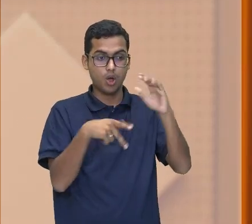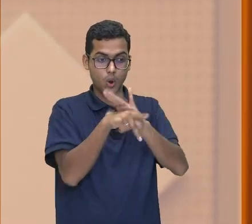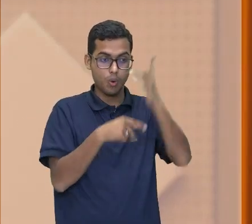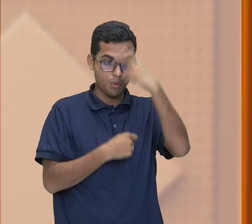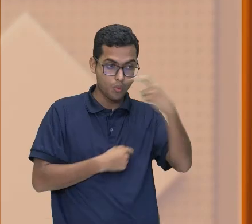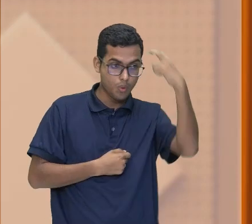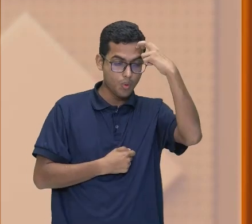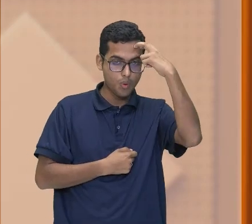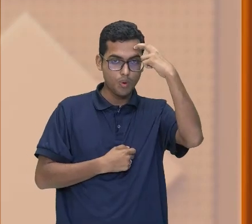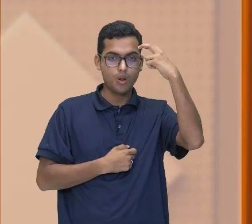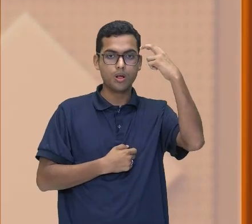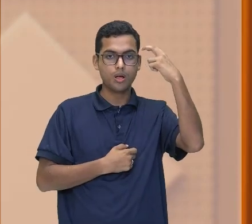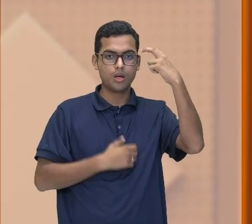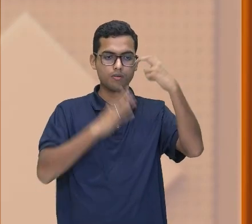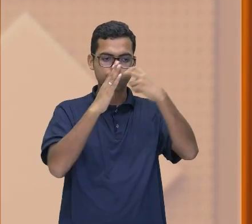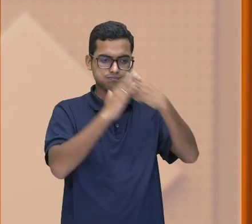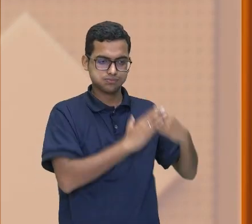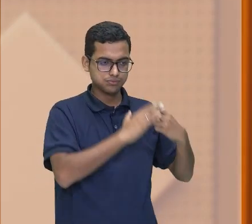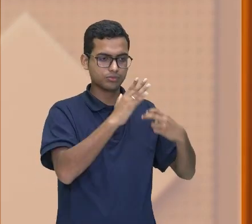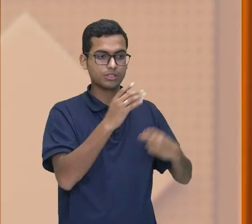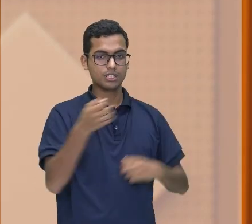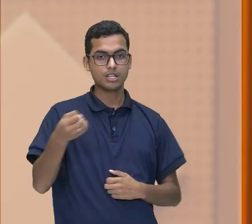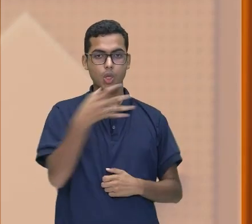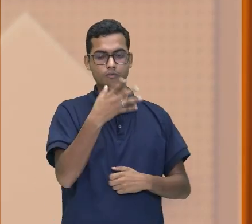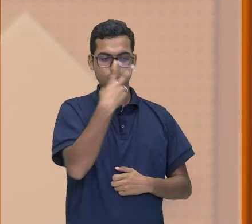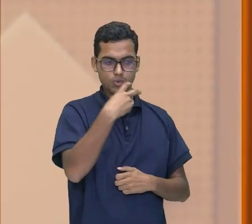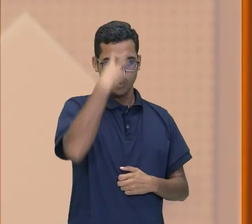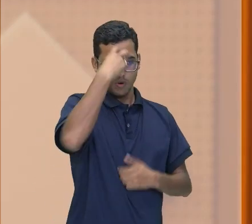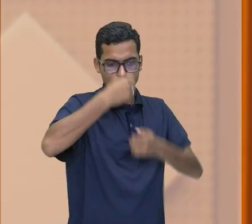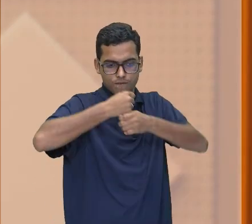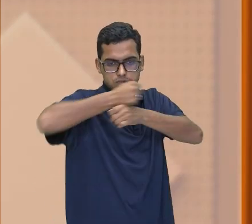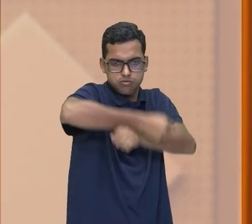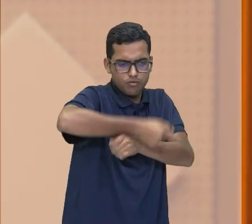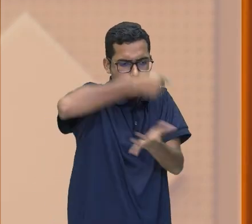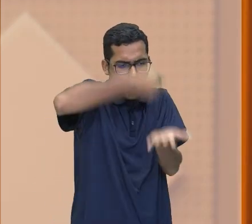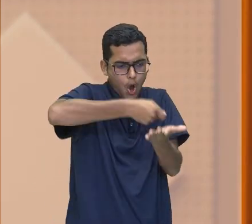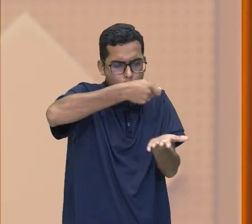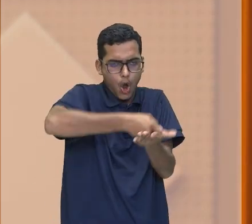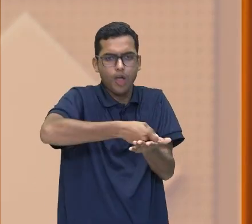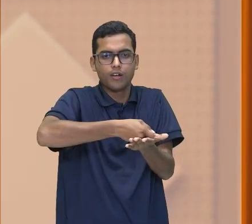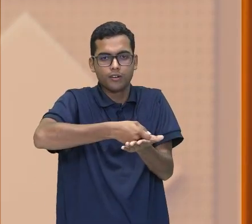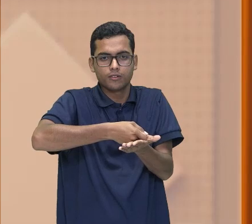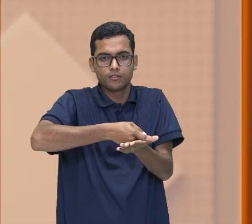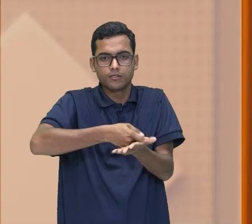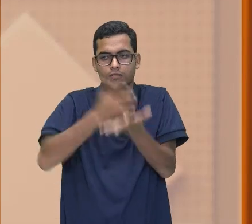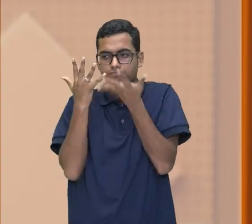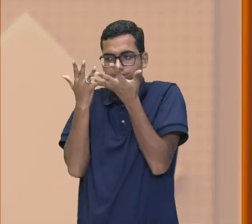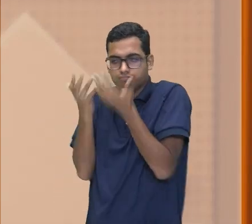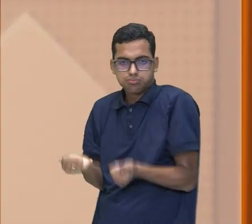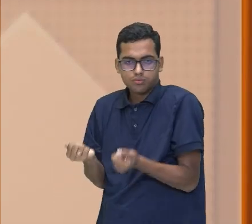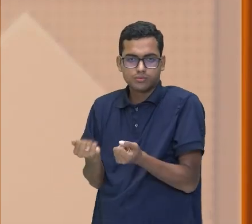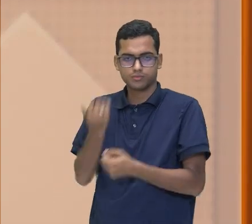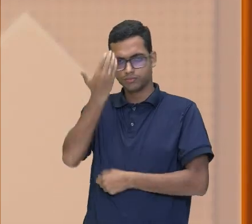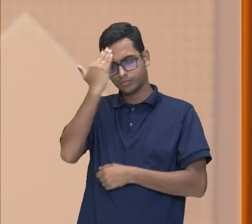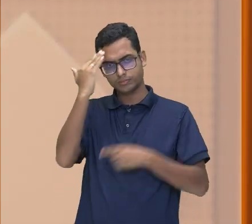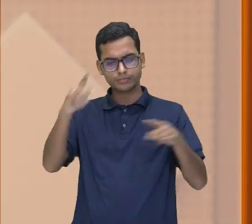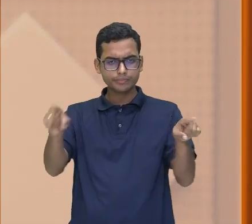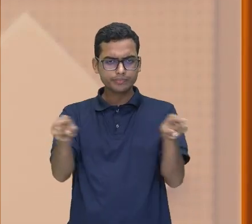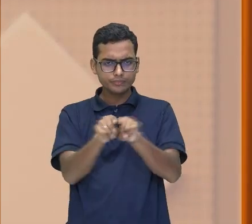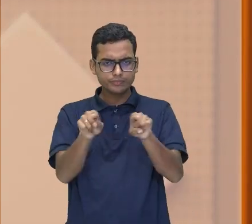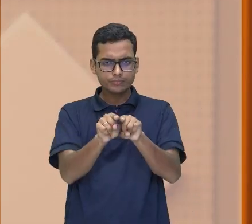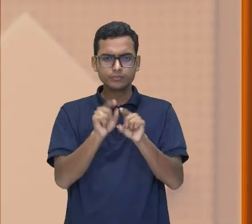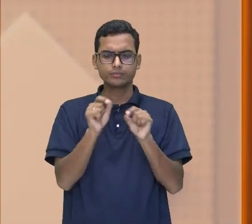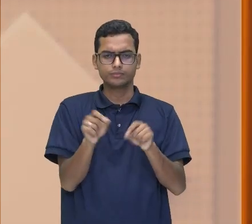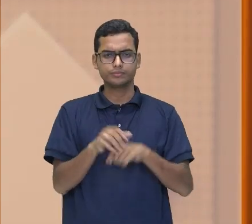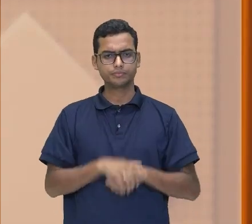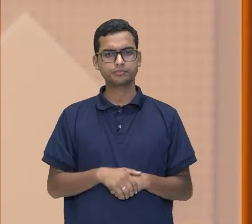duas partes fazem essa troca cultural de forma muito boa, muito amigável, muito amistosa, ou por